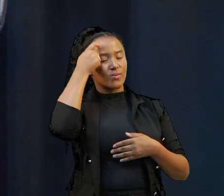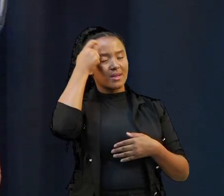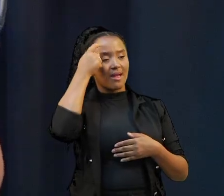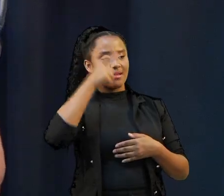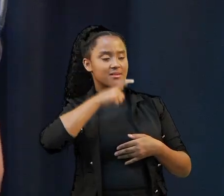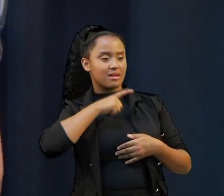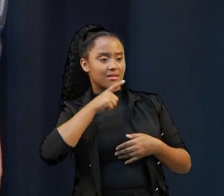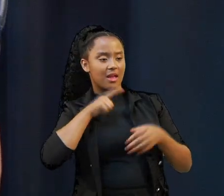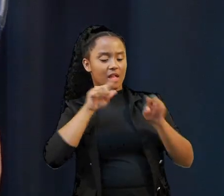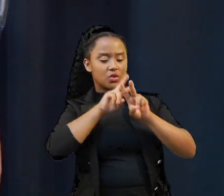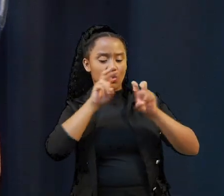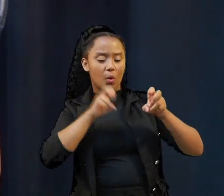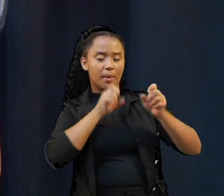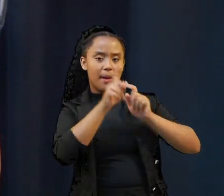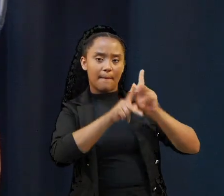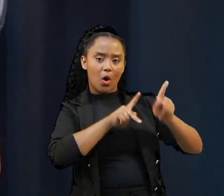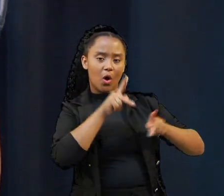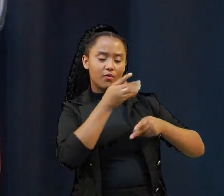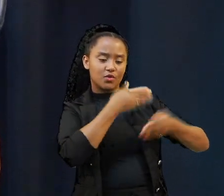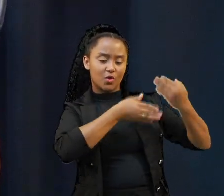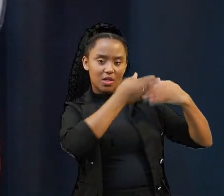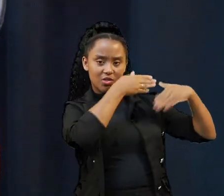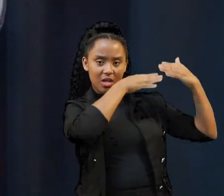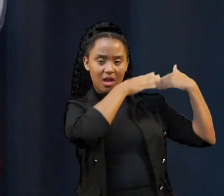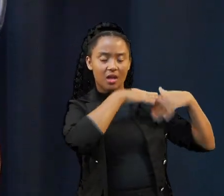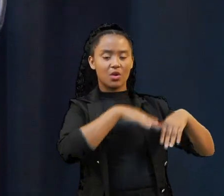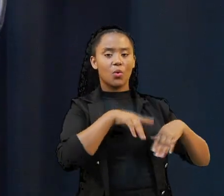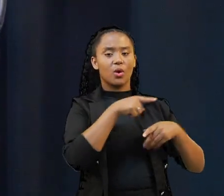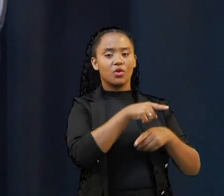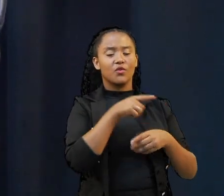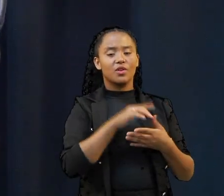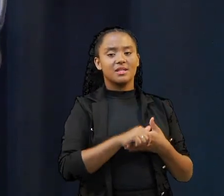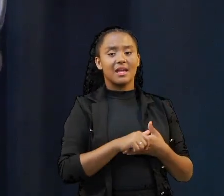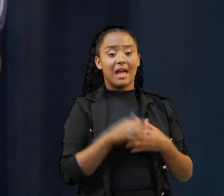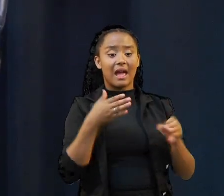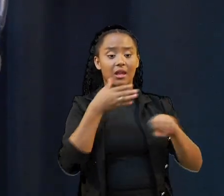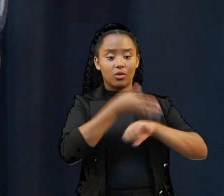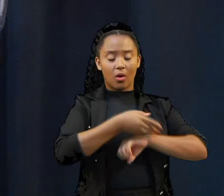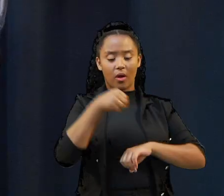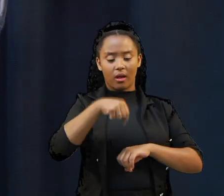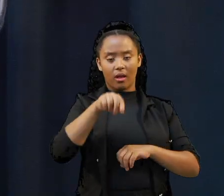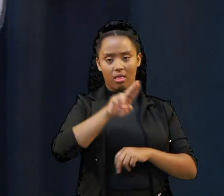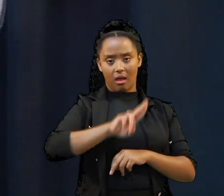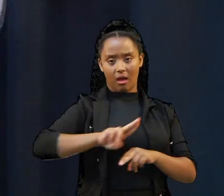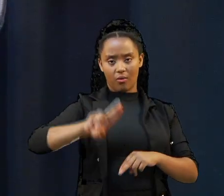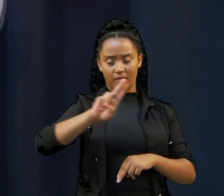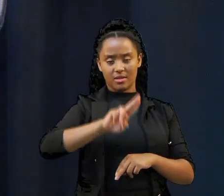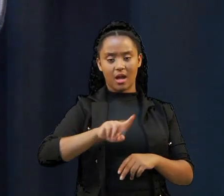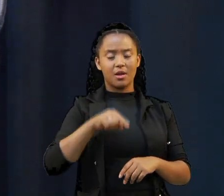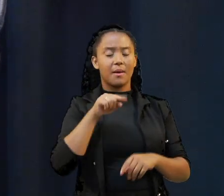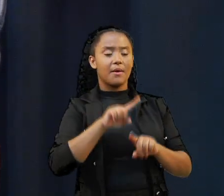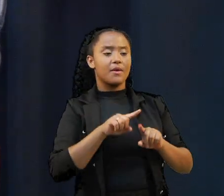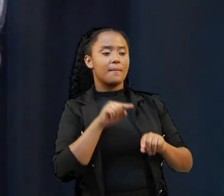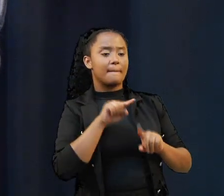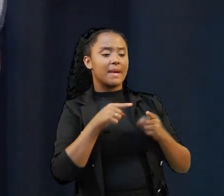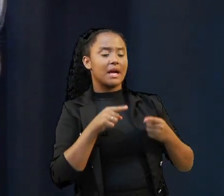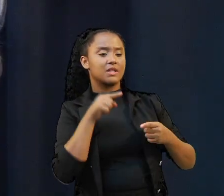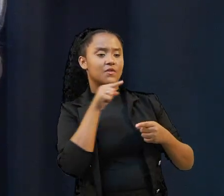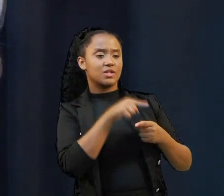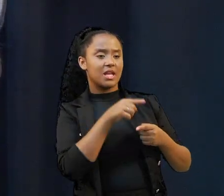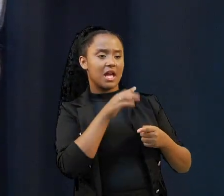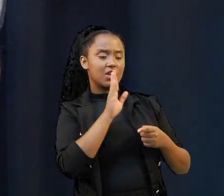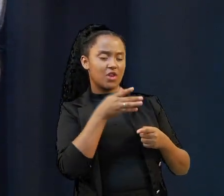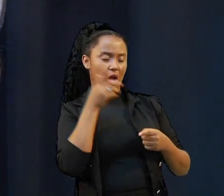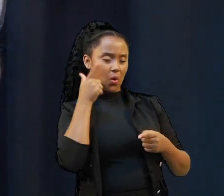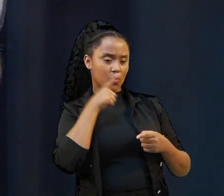maior, né, dos povos originários a partir do momento que veio para a universidade. Você já conseguiu transmitir